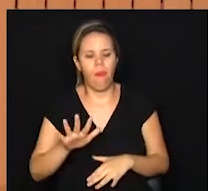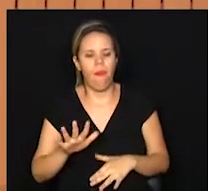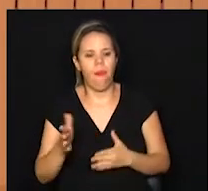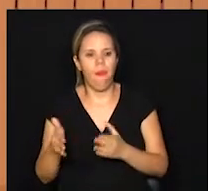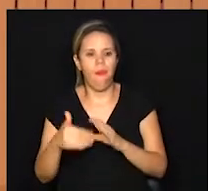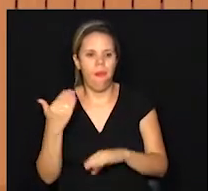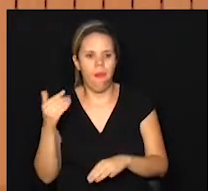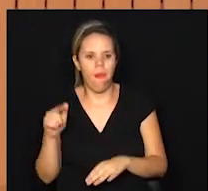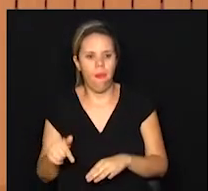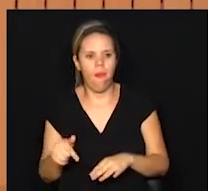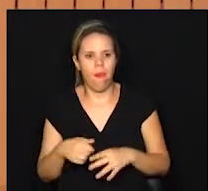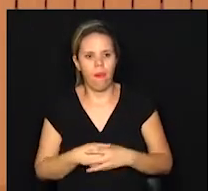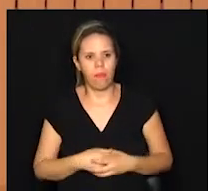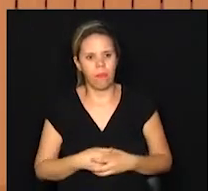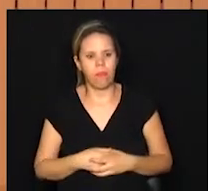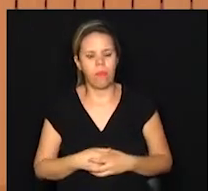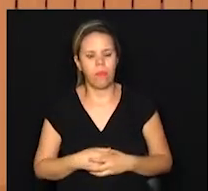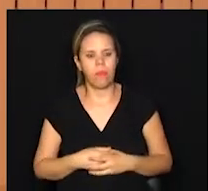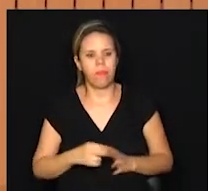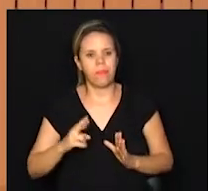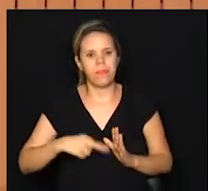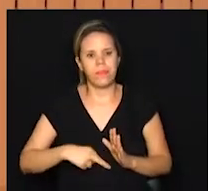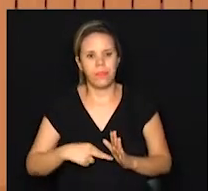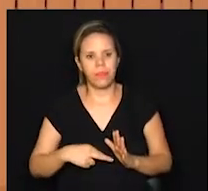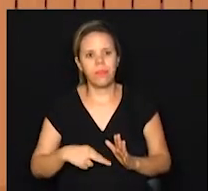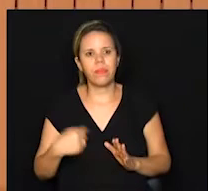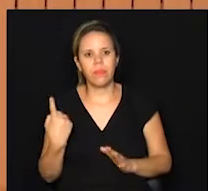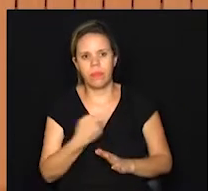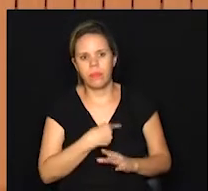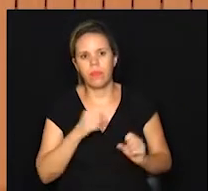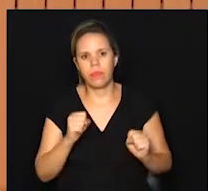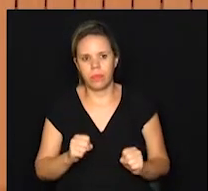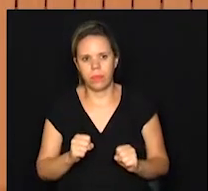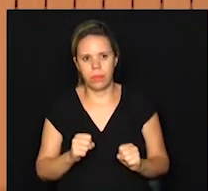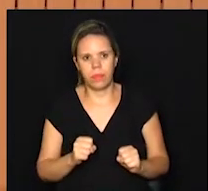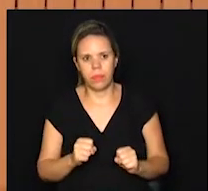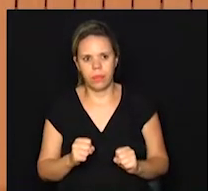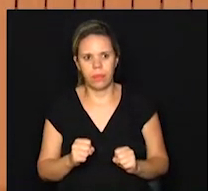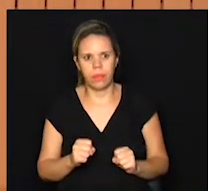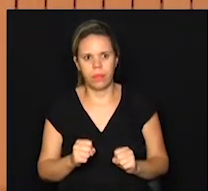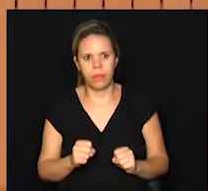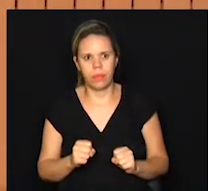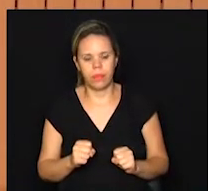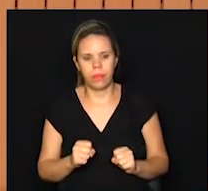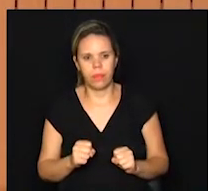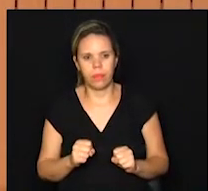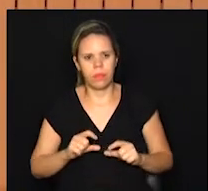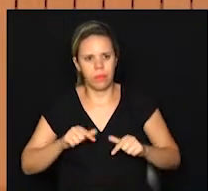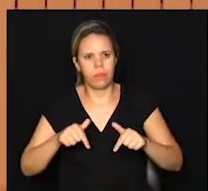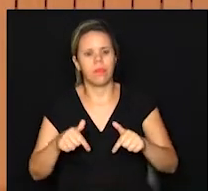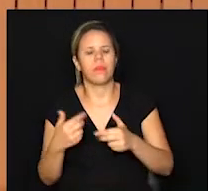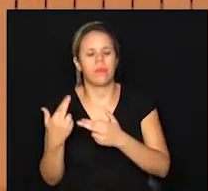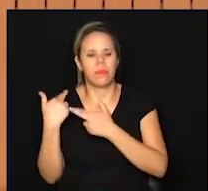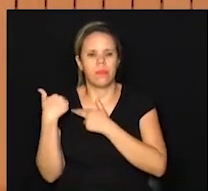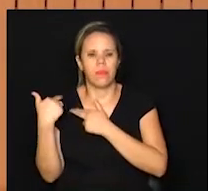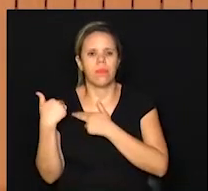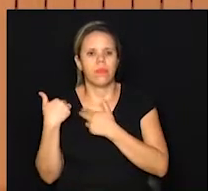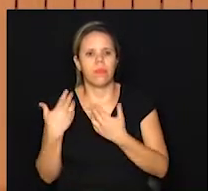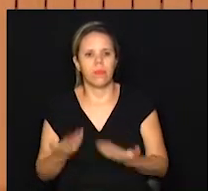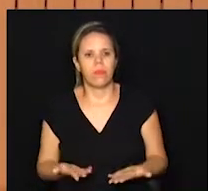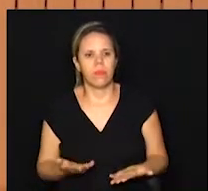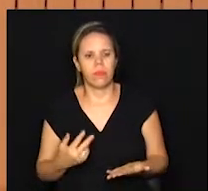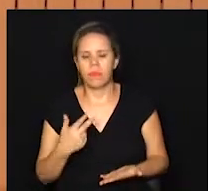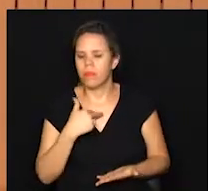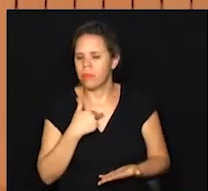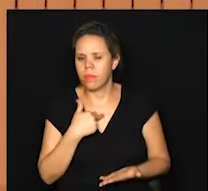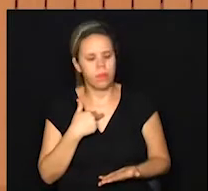receber esse relatório para que a gente possa buscar providência e responsabilidade. Nós não